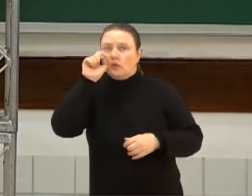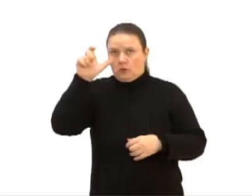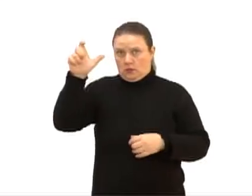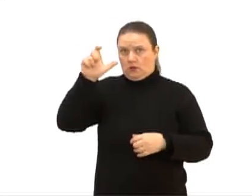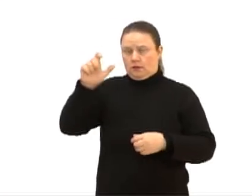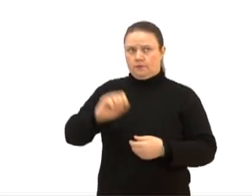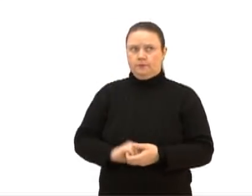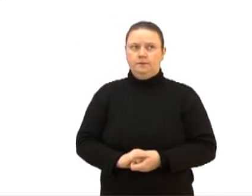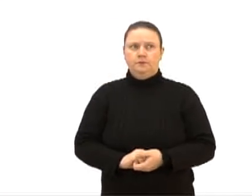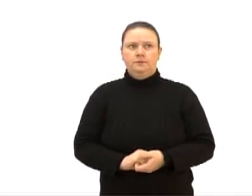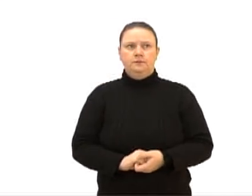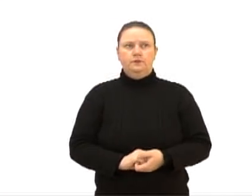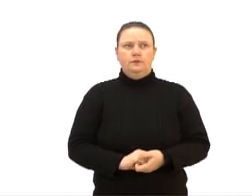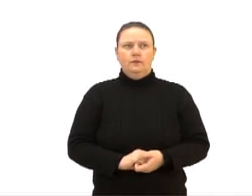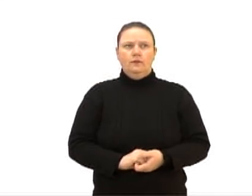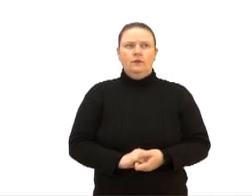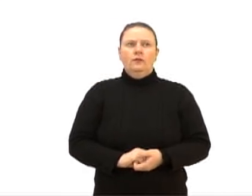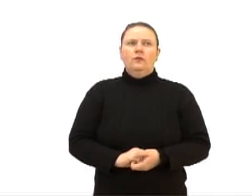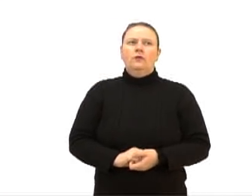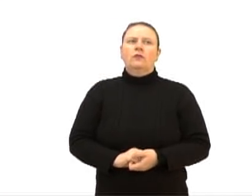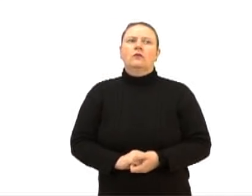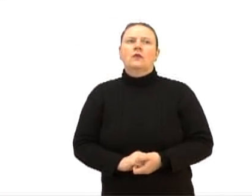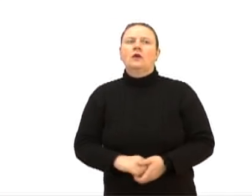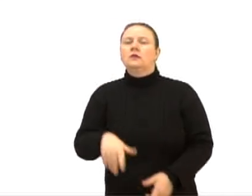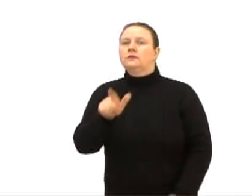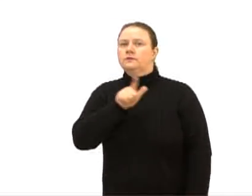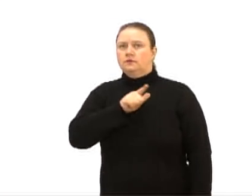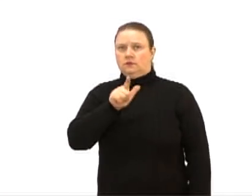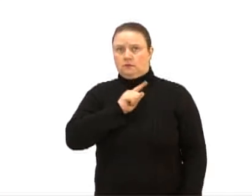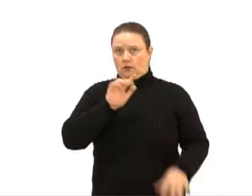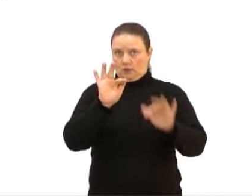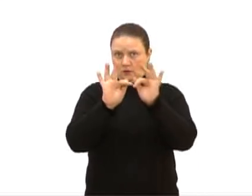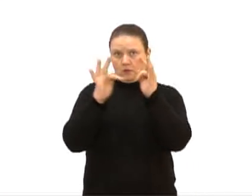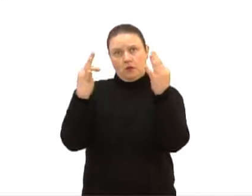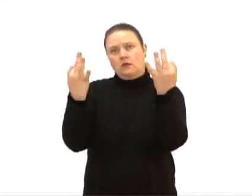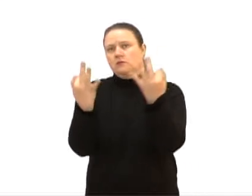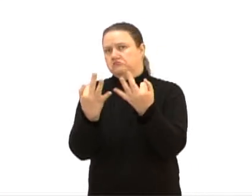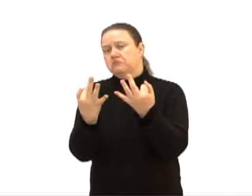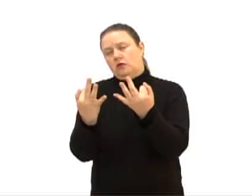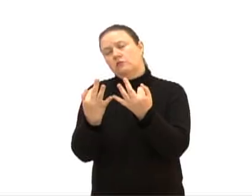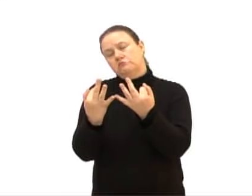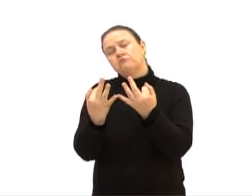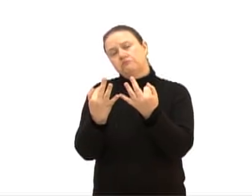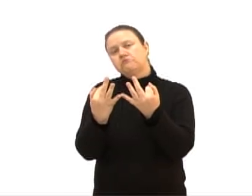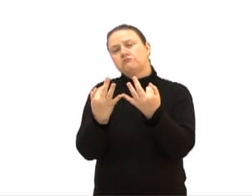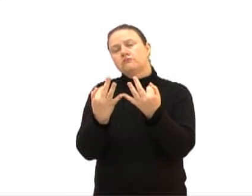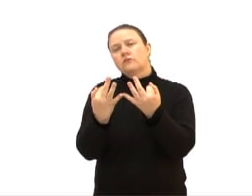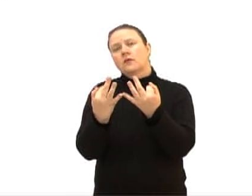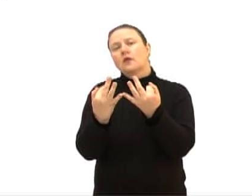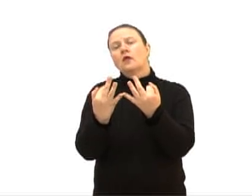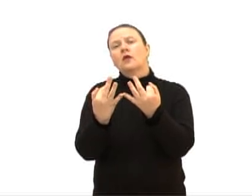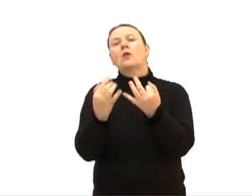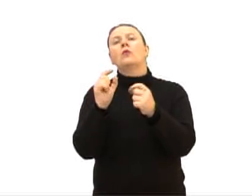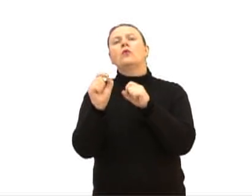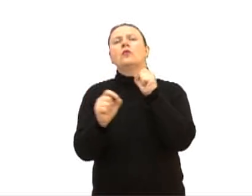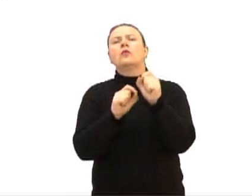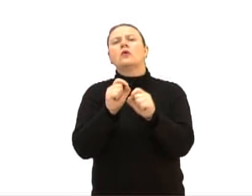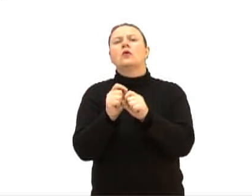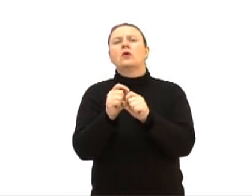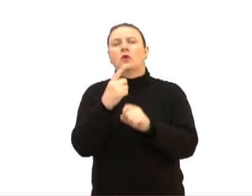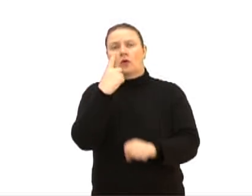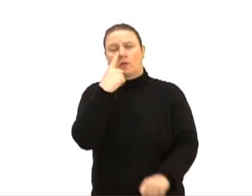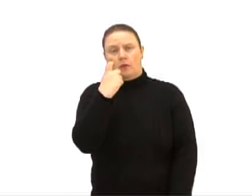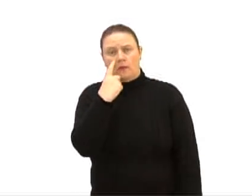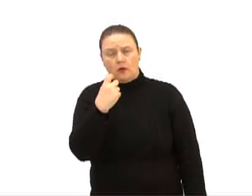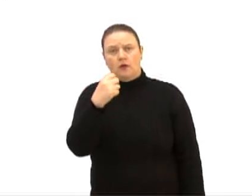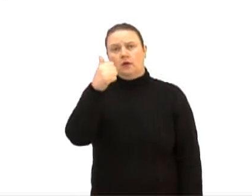comigo, tá bom? Então, observe aqui, ó. Nós temos uma família, provavelmente, tá bom? Formada por quem? Um